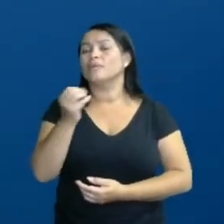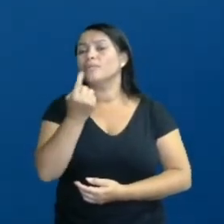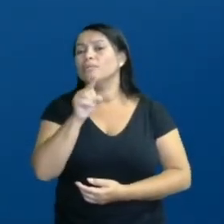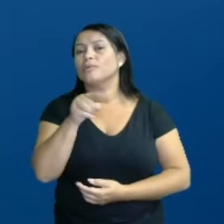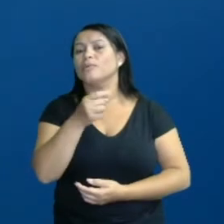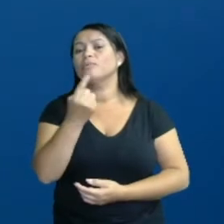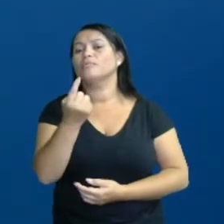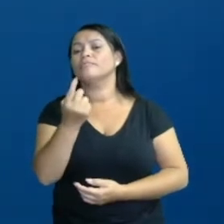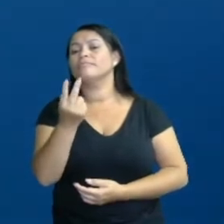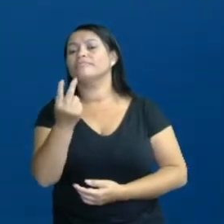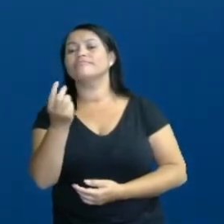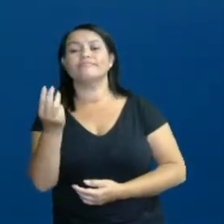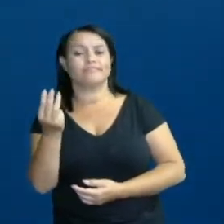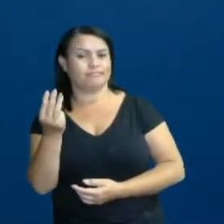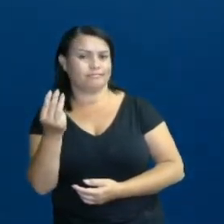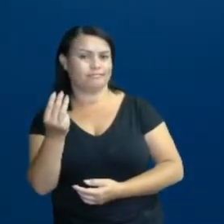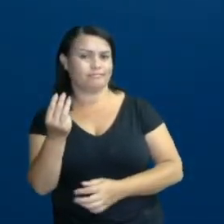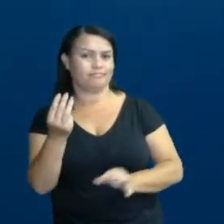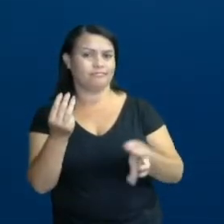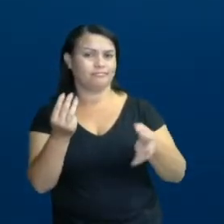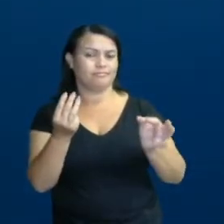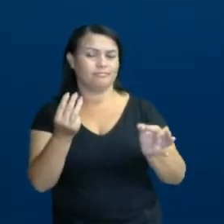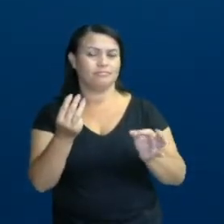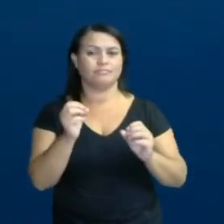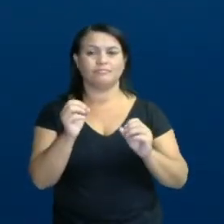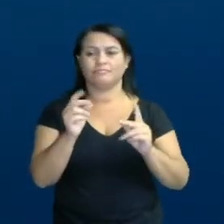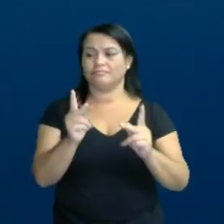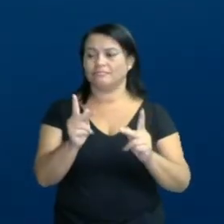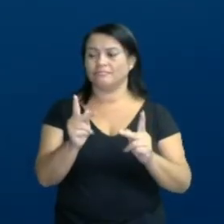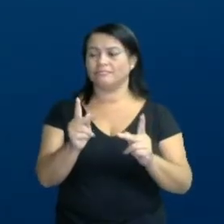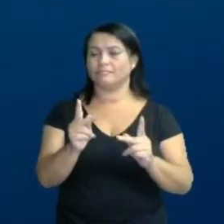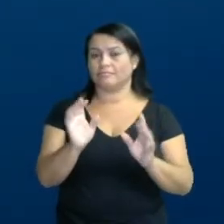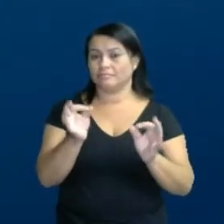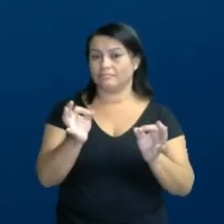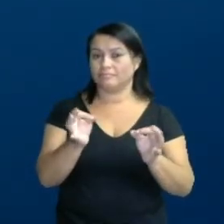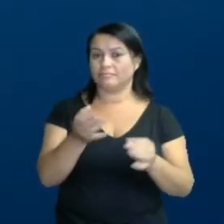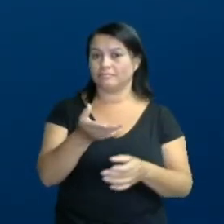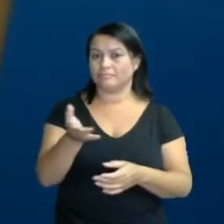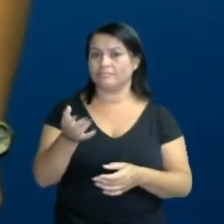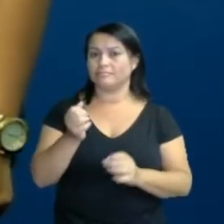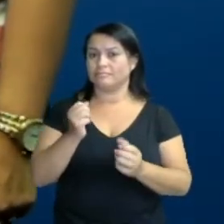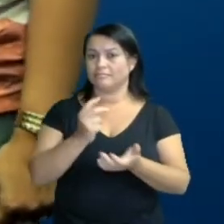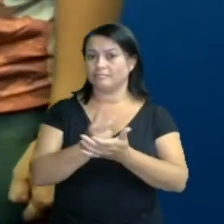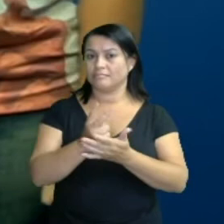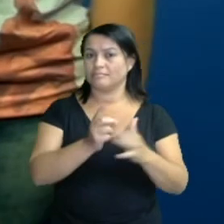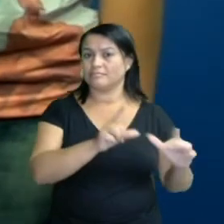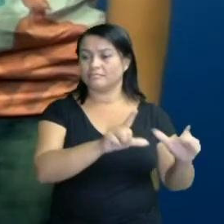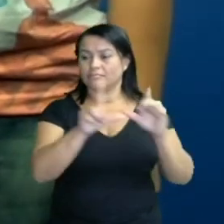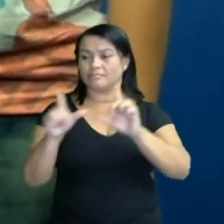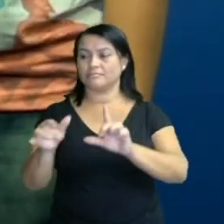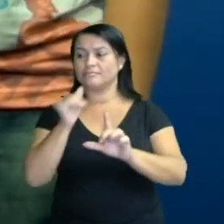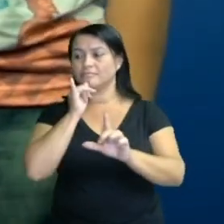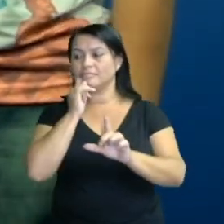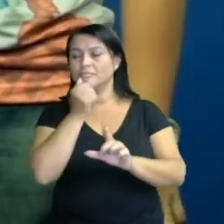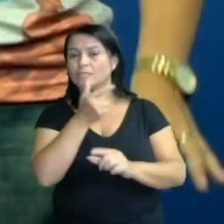1, 2, 3. Ok? Tudo certinho? Podemos ir para o próximo exemplo?